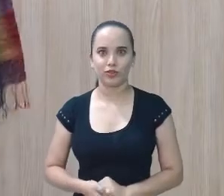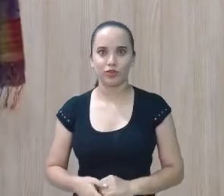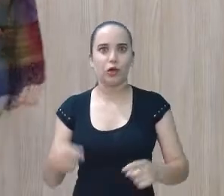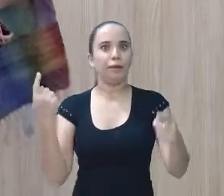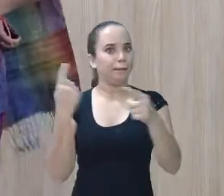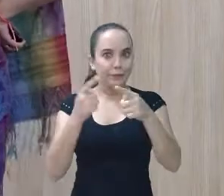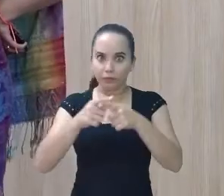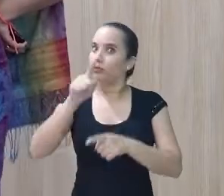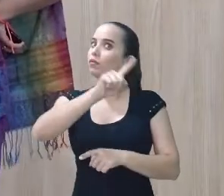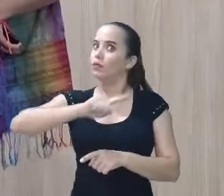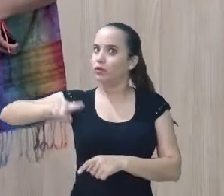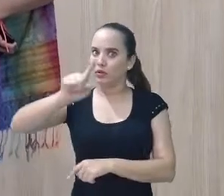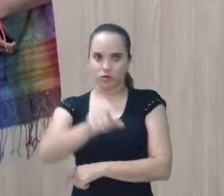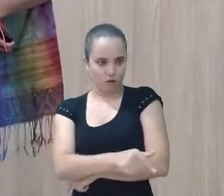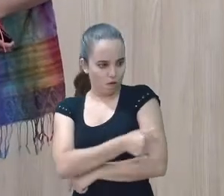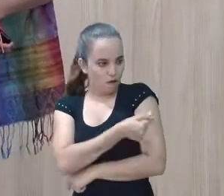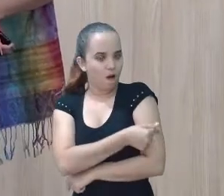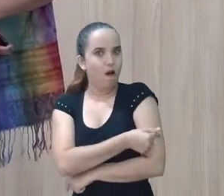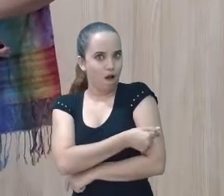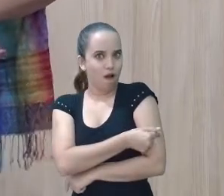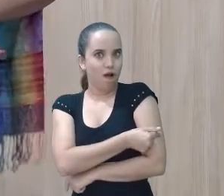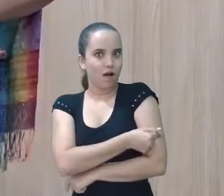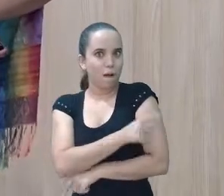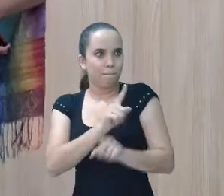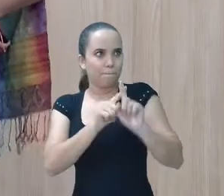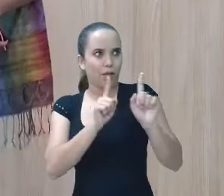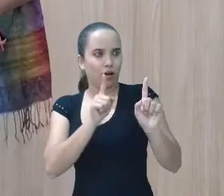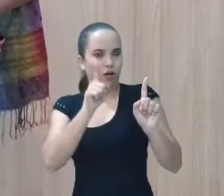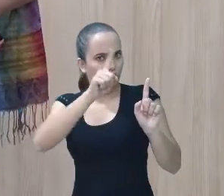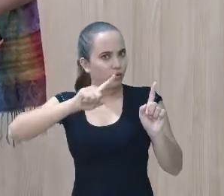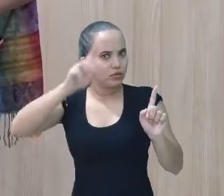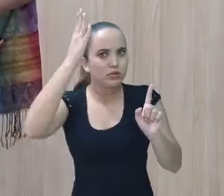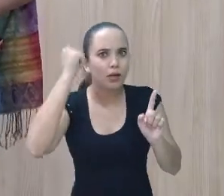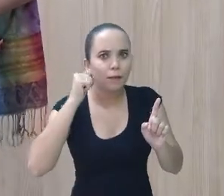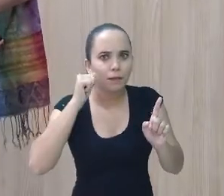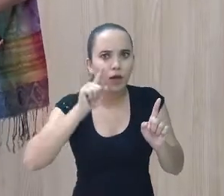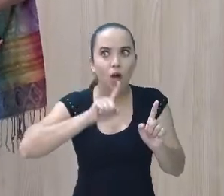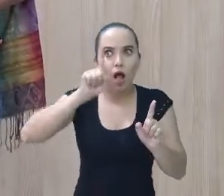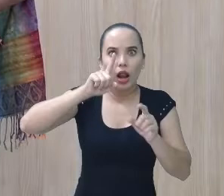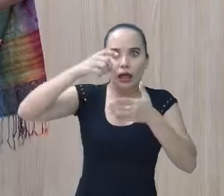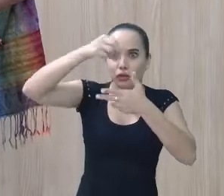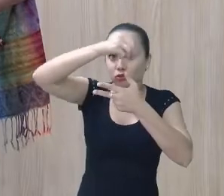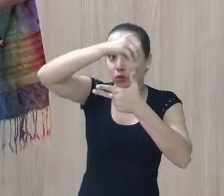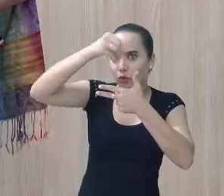vocês são sétimo, né? Mas vocês sabiam que tudo isso cai no Enem?